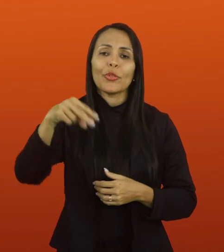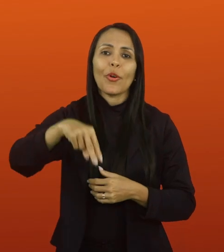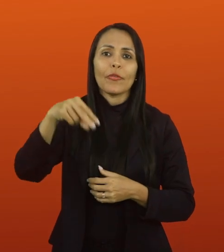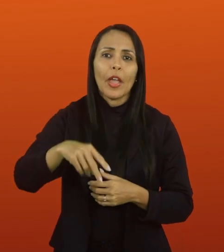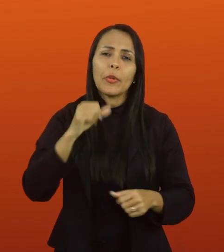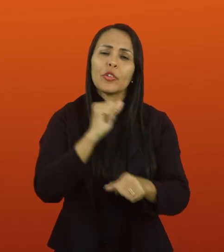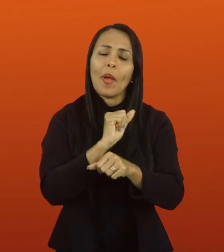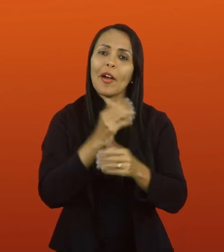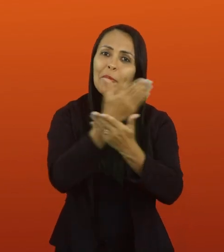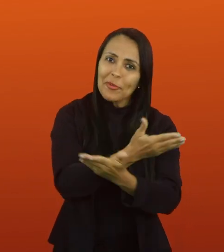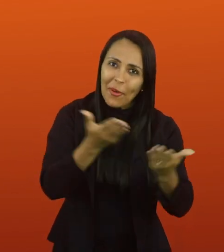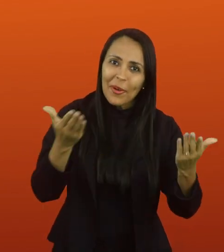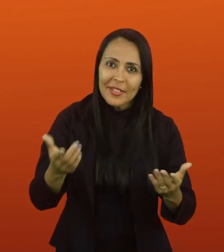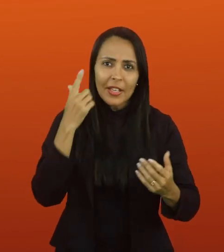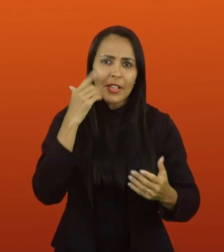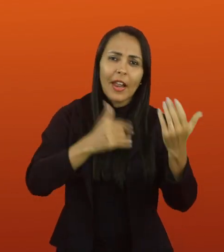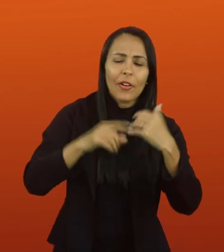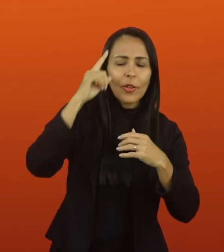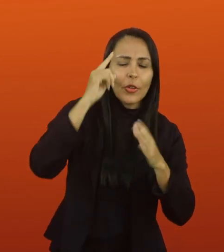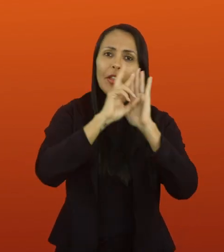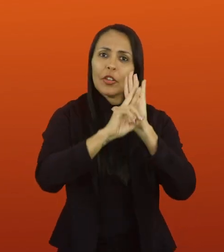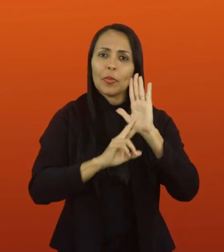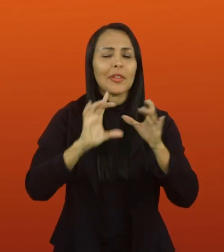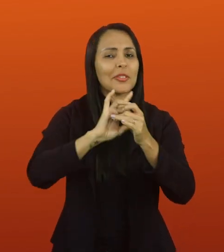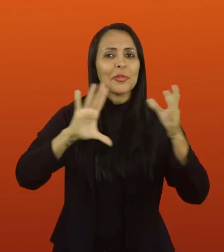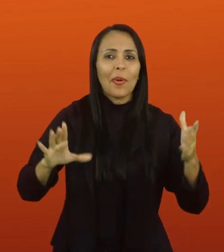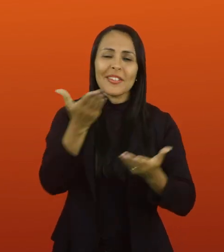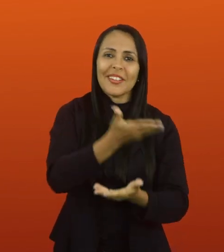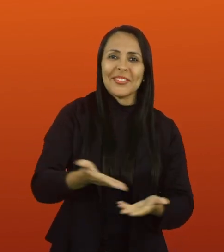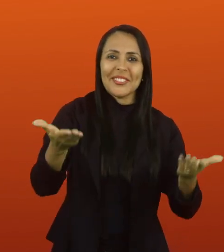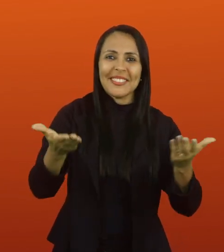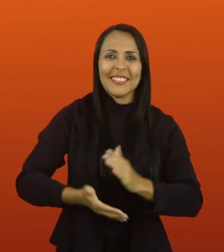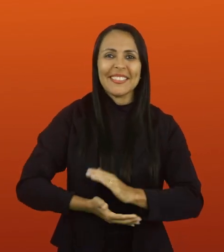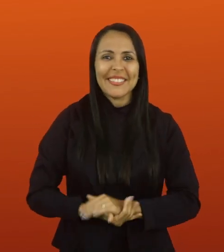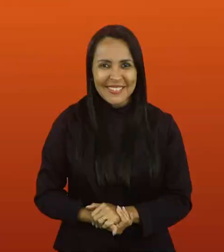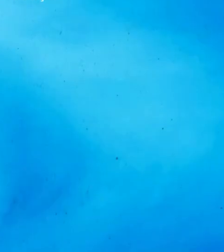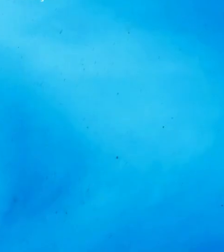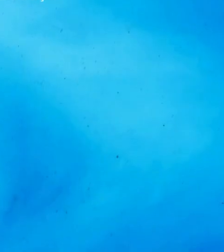novembro. Aguardamos todos vocês. Tragam suas dúvidas que estamos aqui à disposição de vocês.